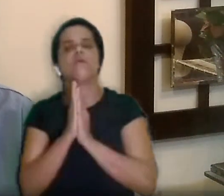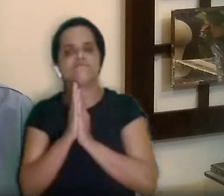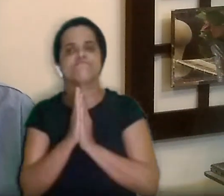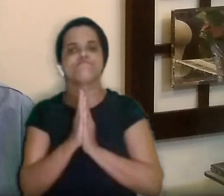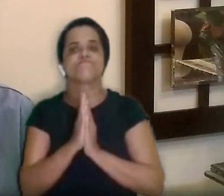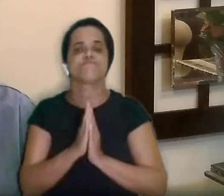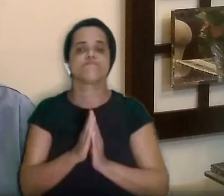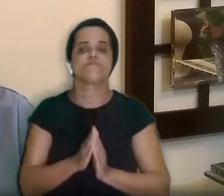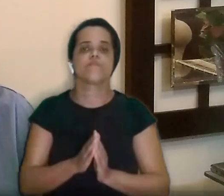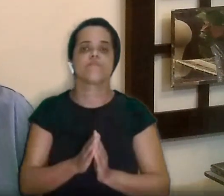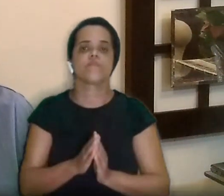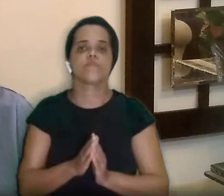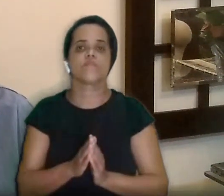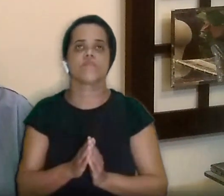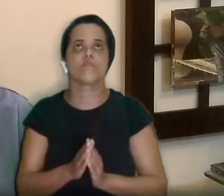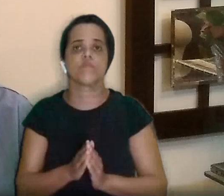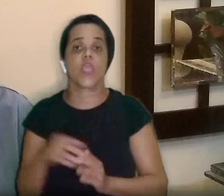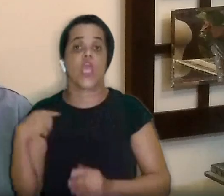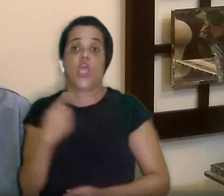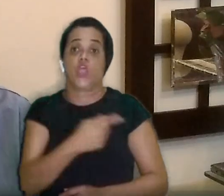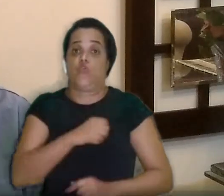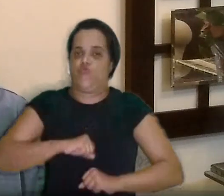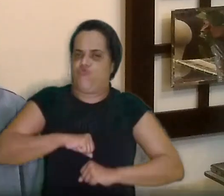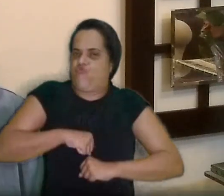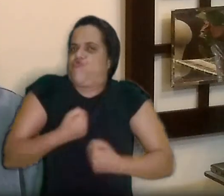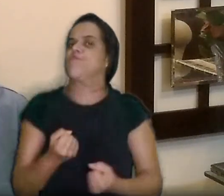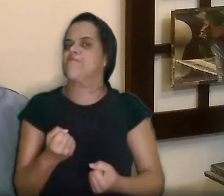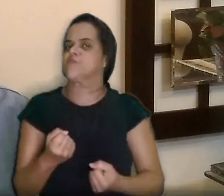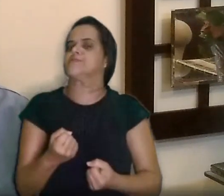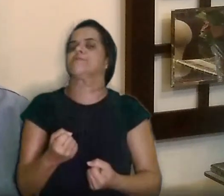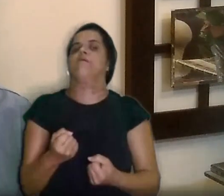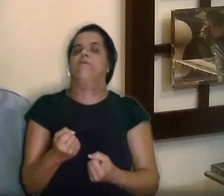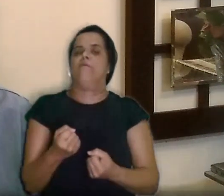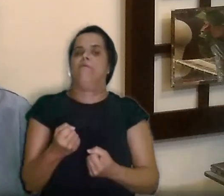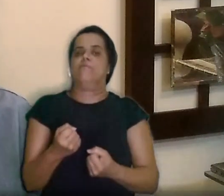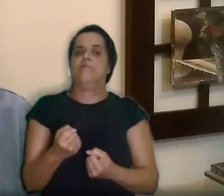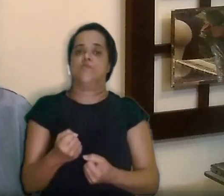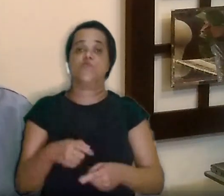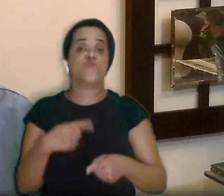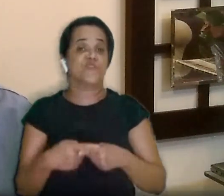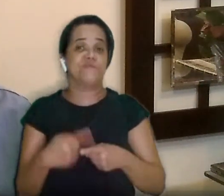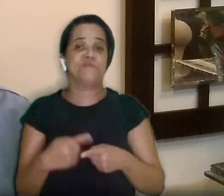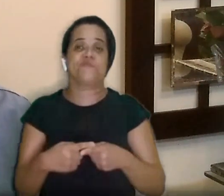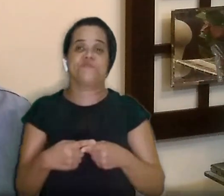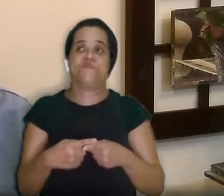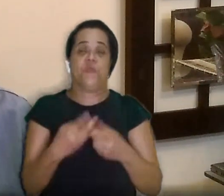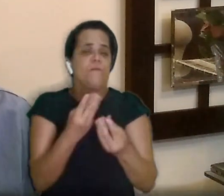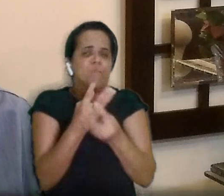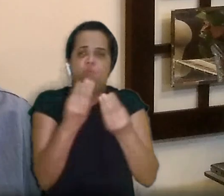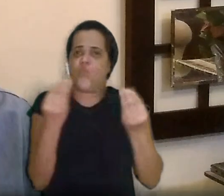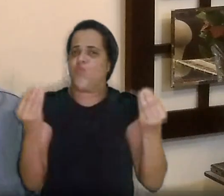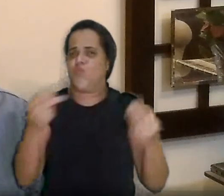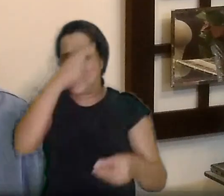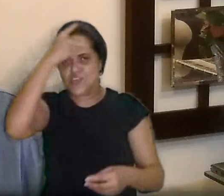parcela de contribuição para superarmos esse momento que muitos, infelizmente, ainda não entenderam a gravidade. E